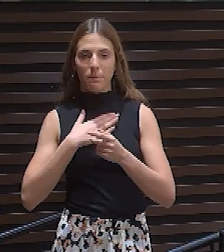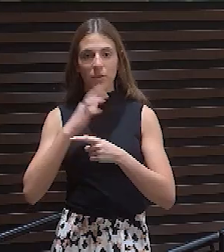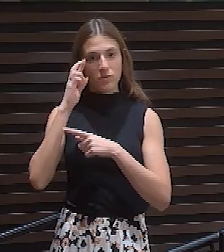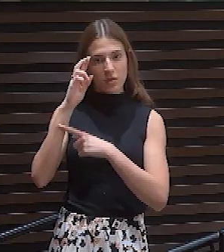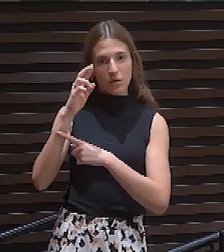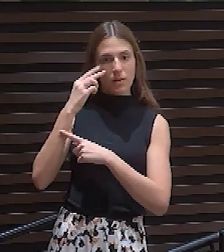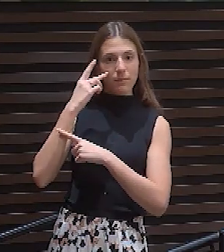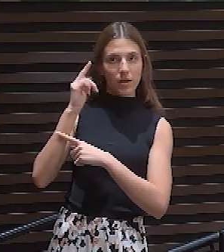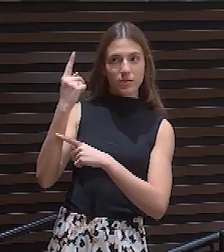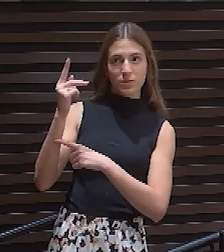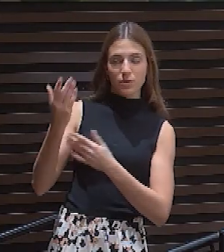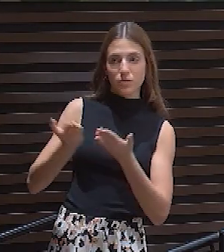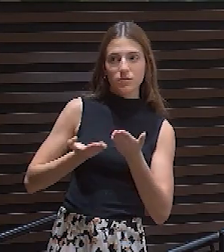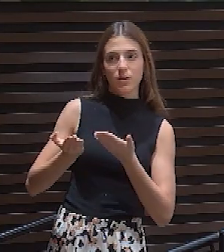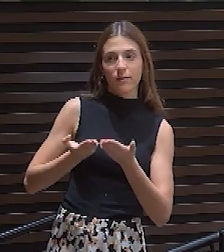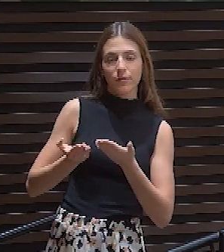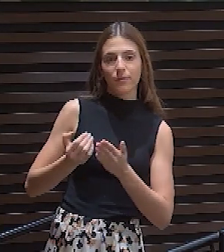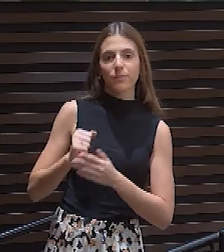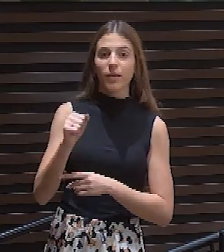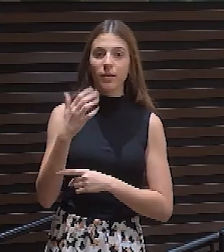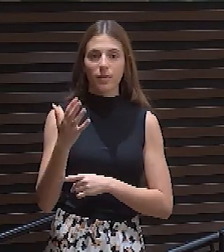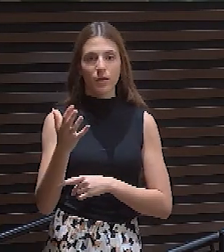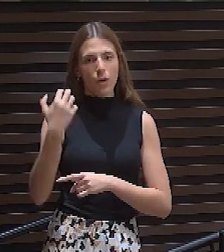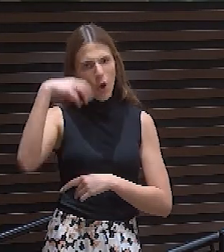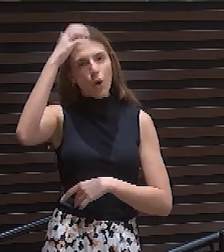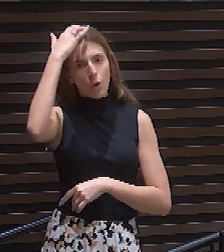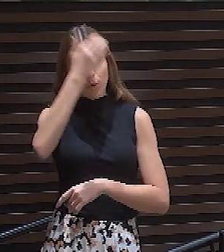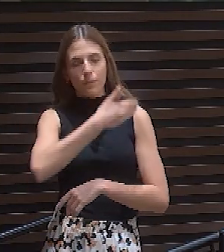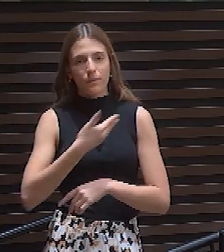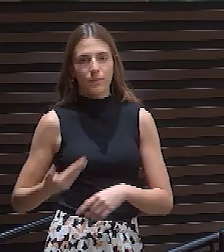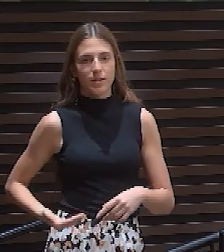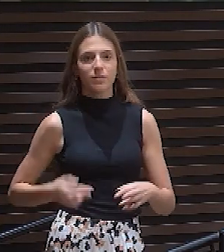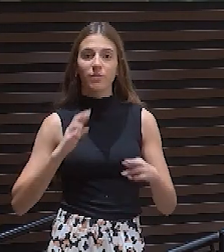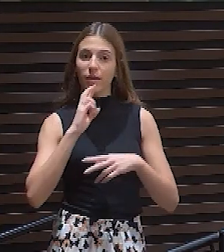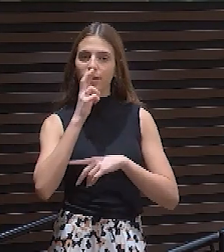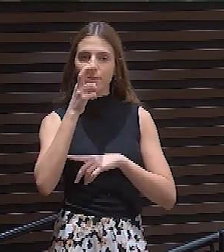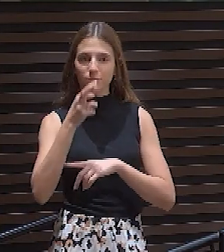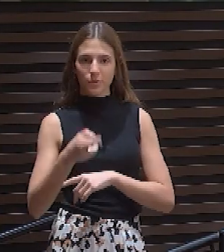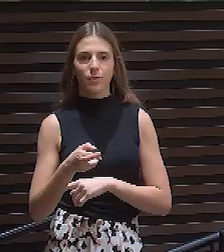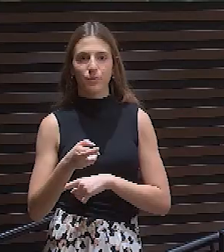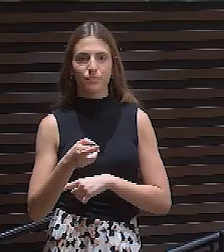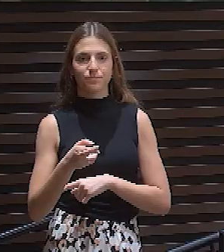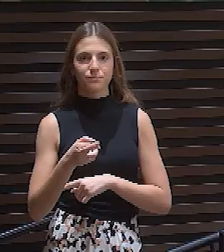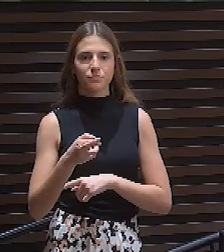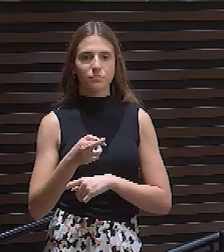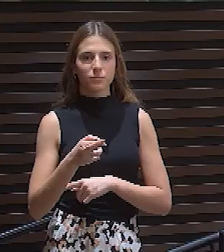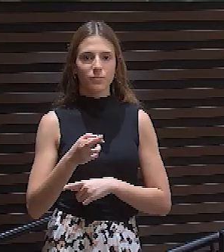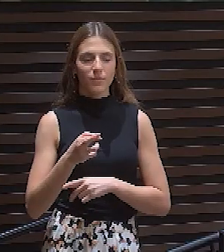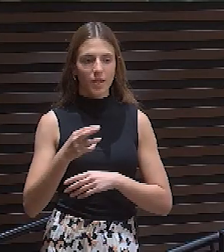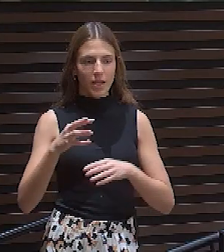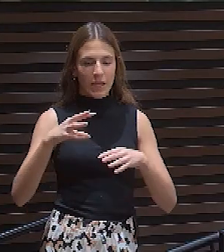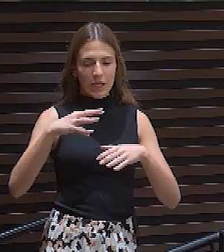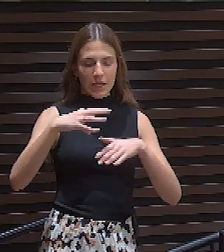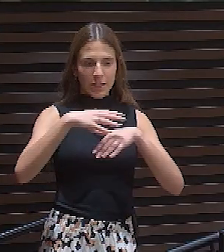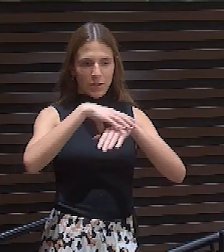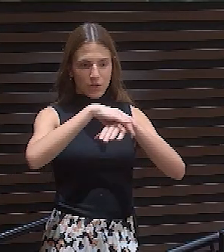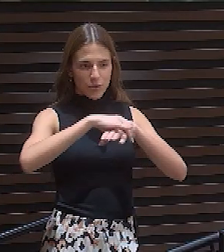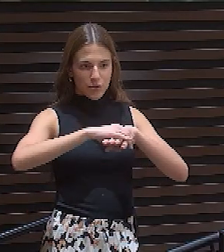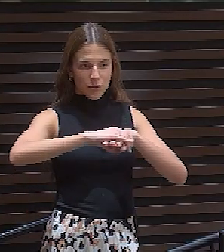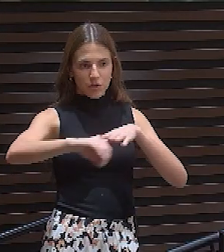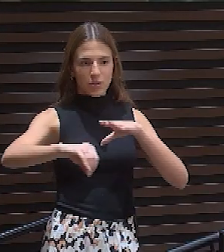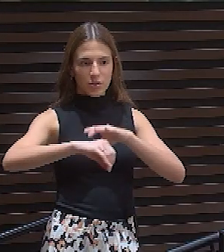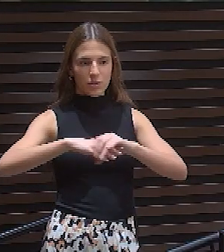servo? Respondeu o príncipe do exército do Senhor a Josué: Descalça as sandálias dos